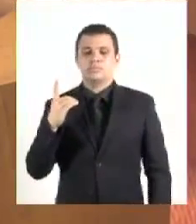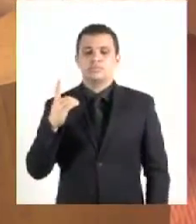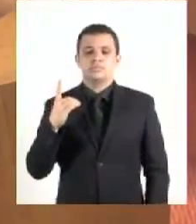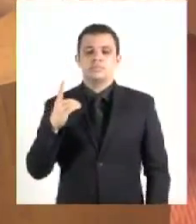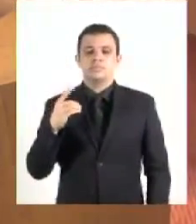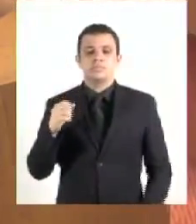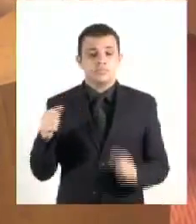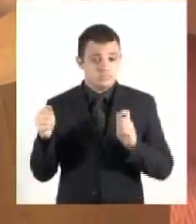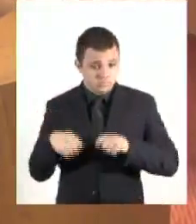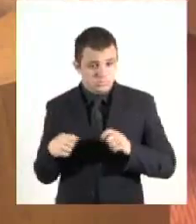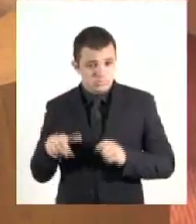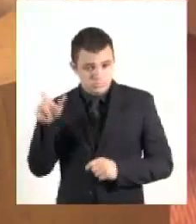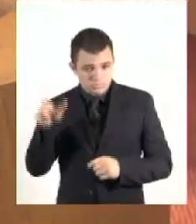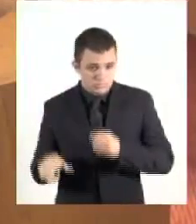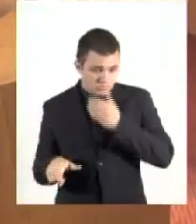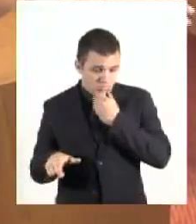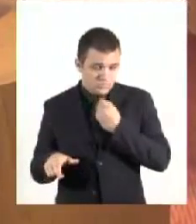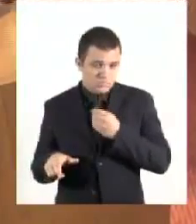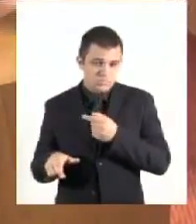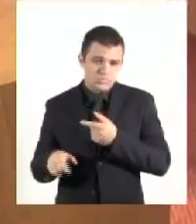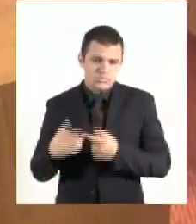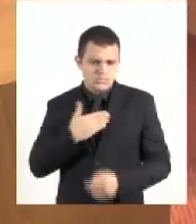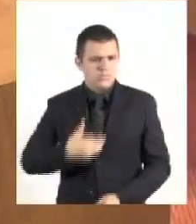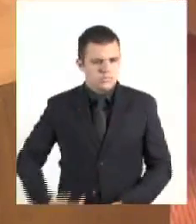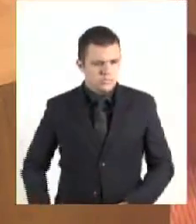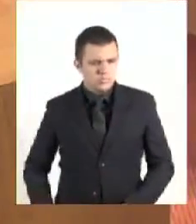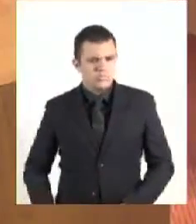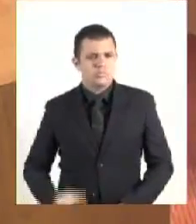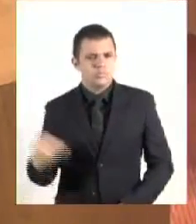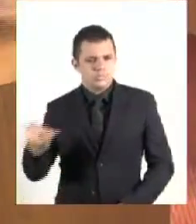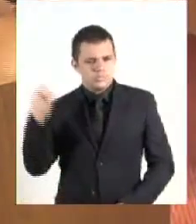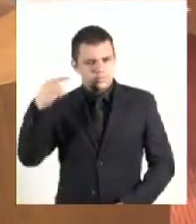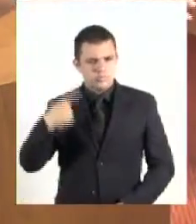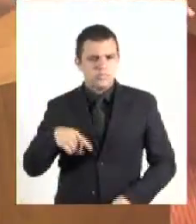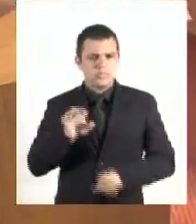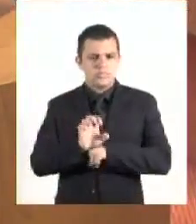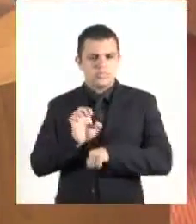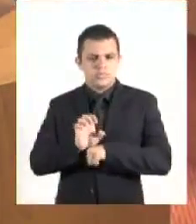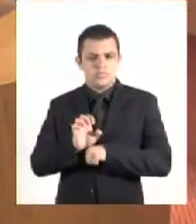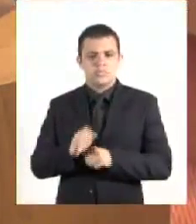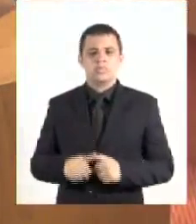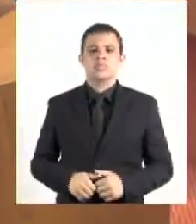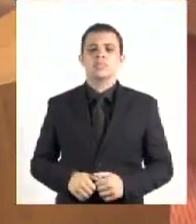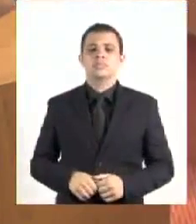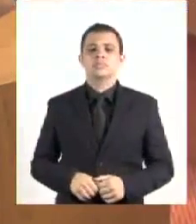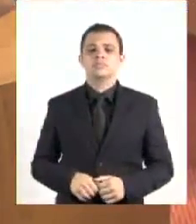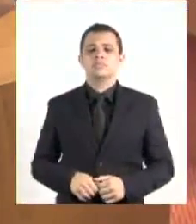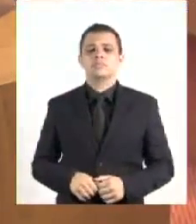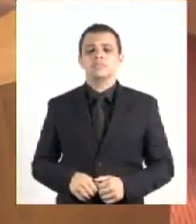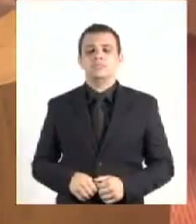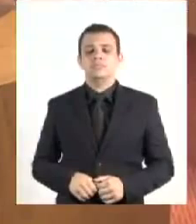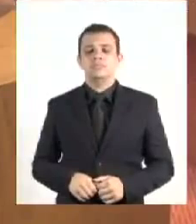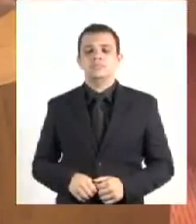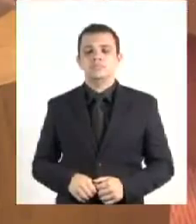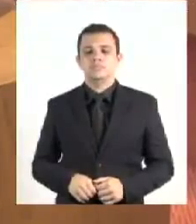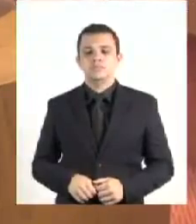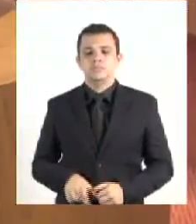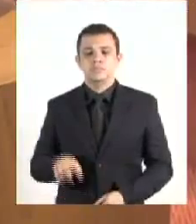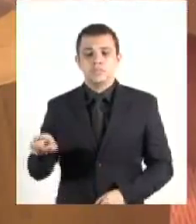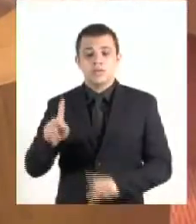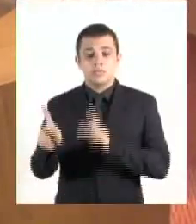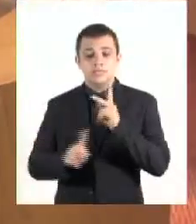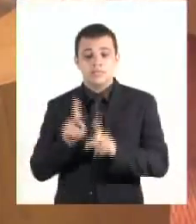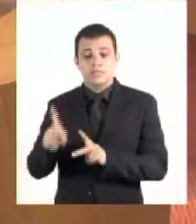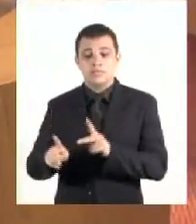sido foi um dos grandes governadores que passou pelo nosso estado, que a população